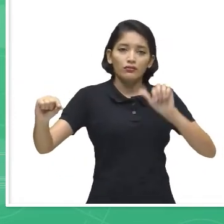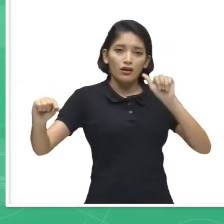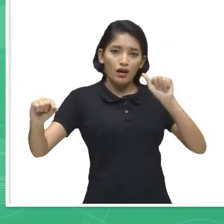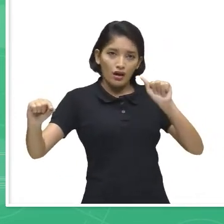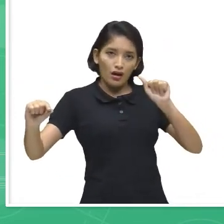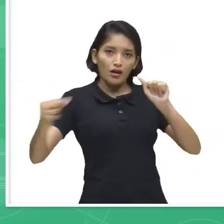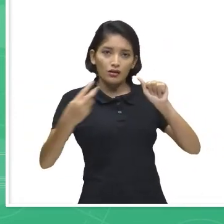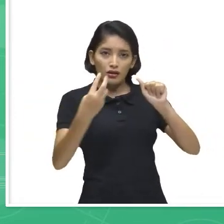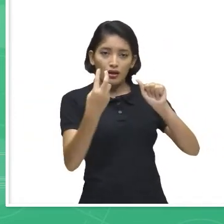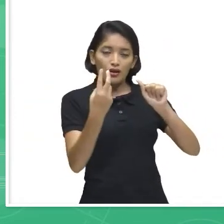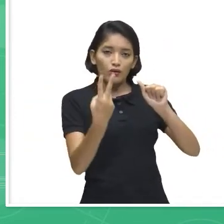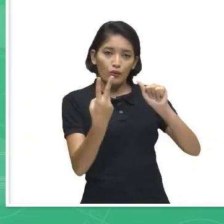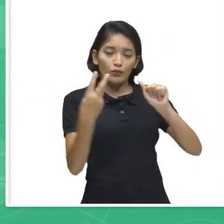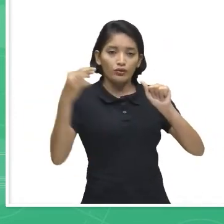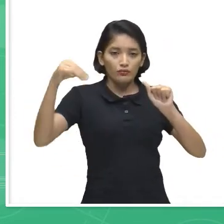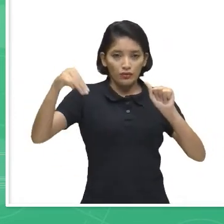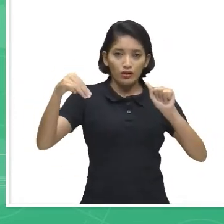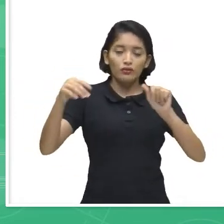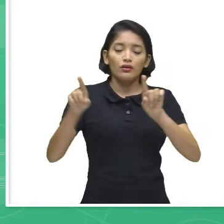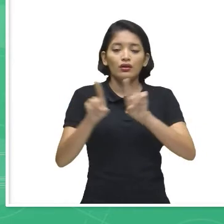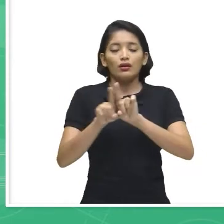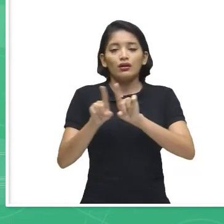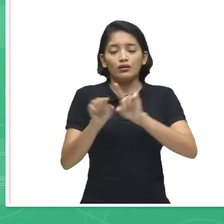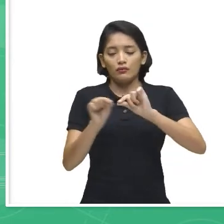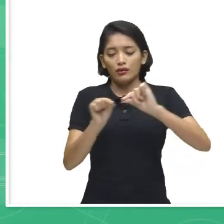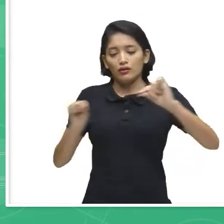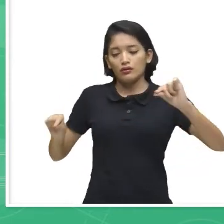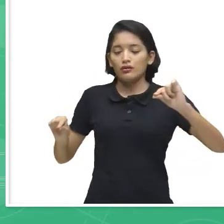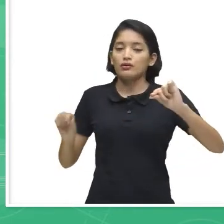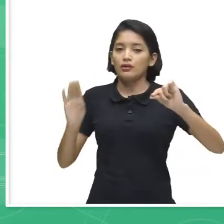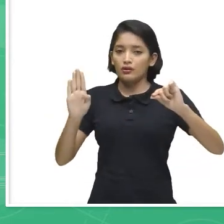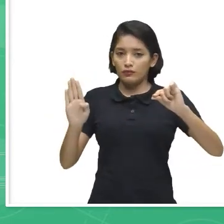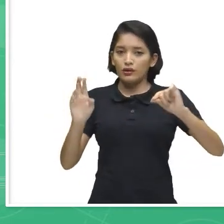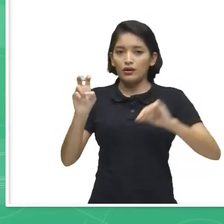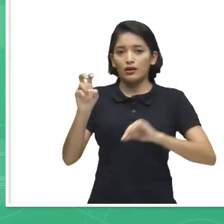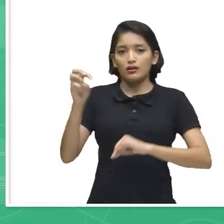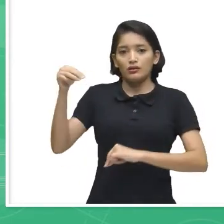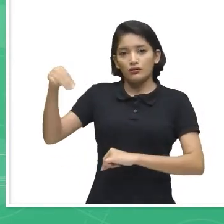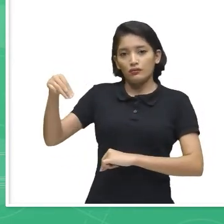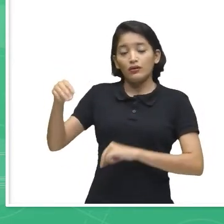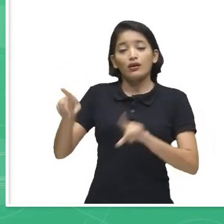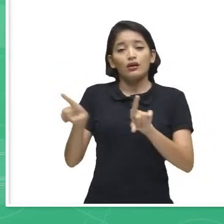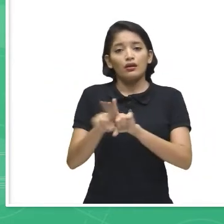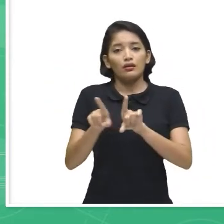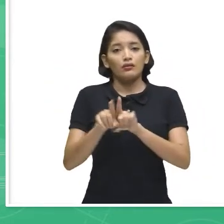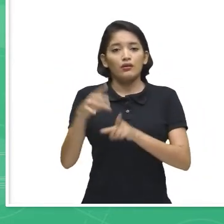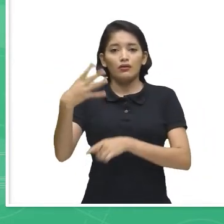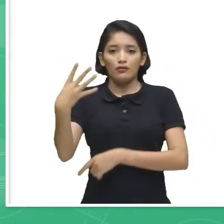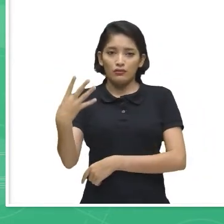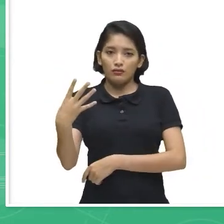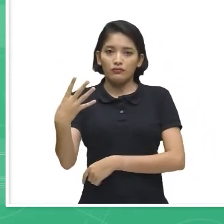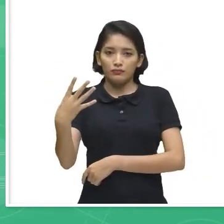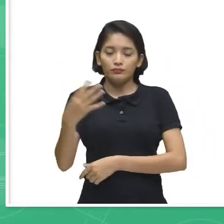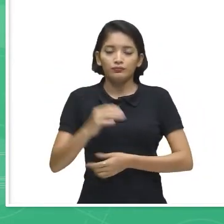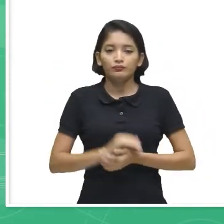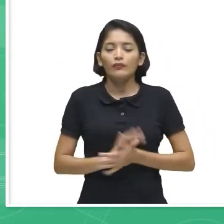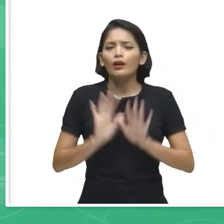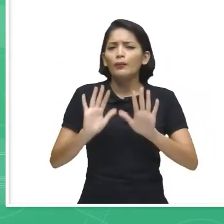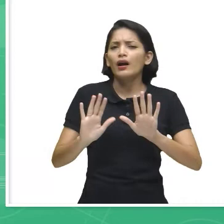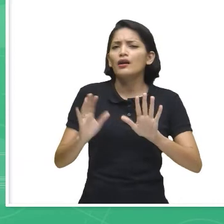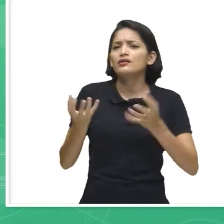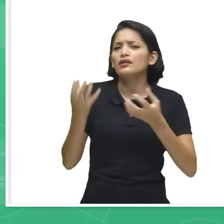metros, a distância de B, que é 5 metros, e eu tenho uma carga de prova de 4 microcoulombs. Só que ele quer o seguinte,